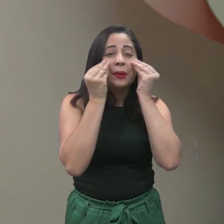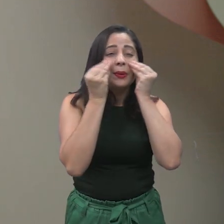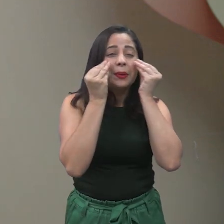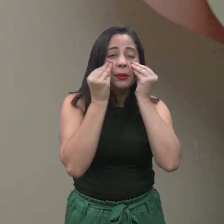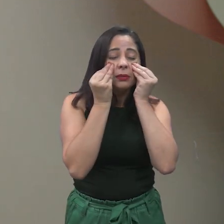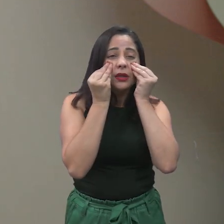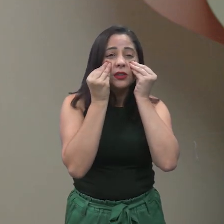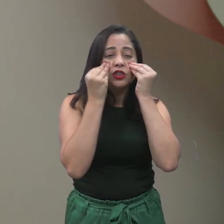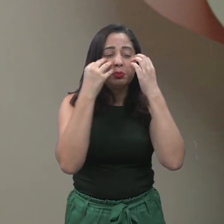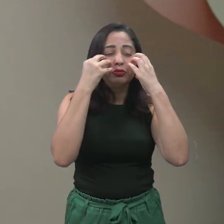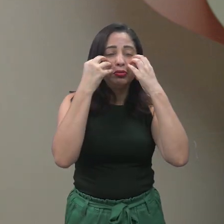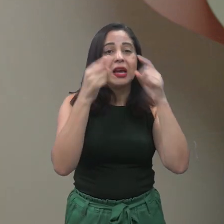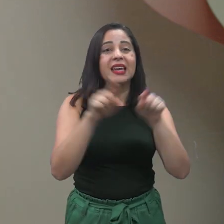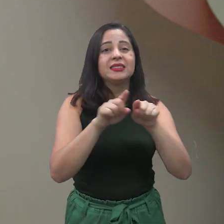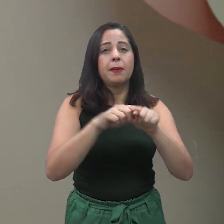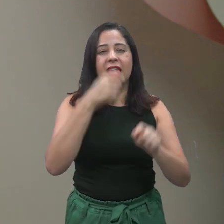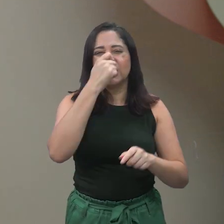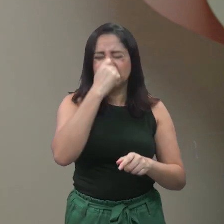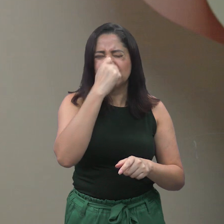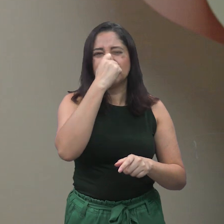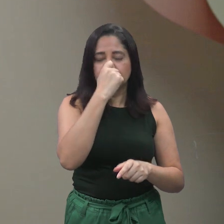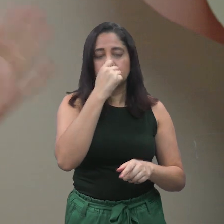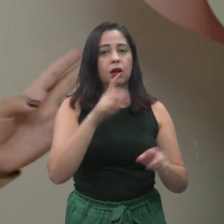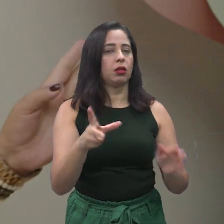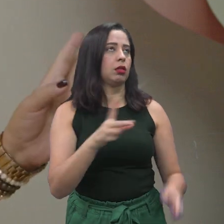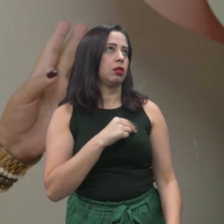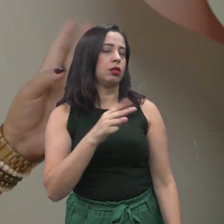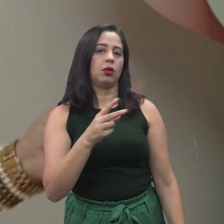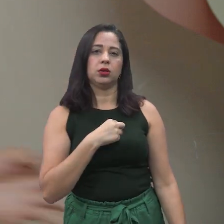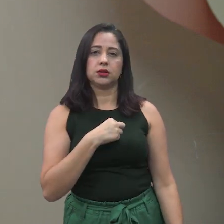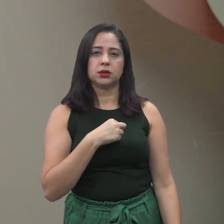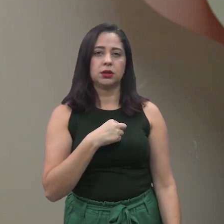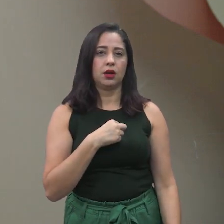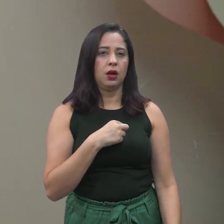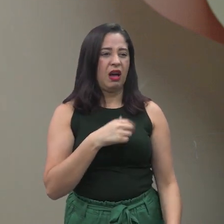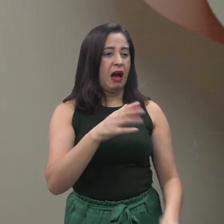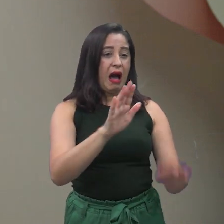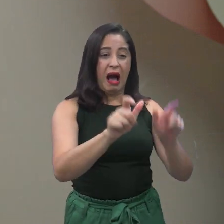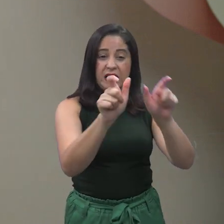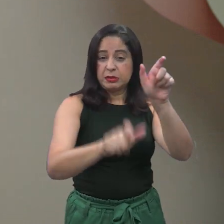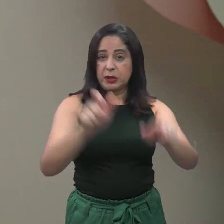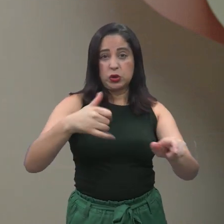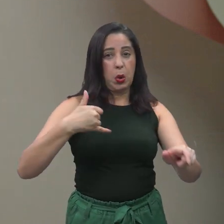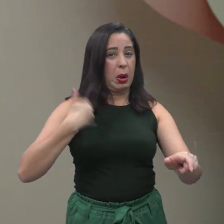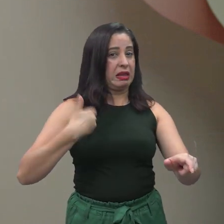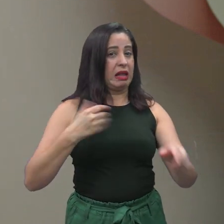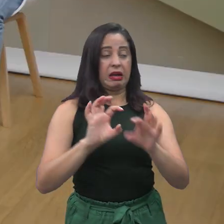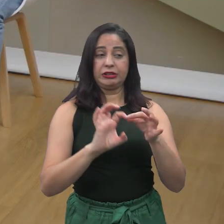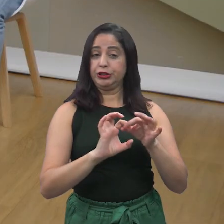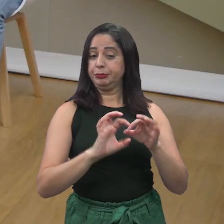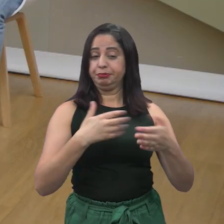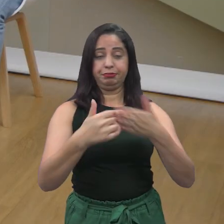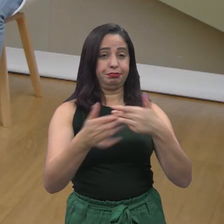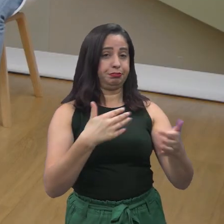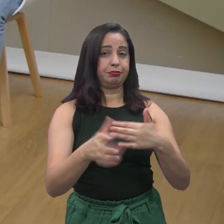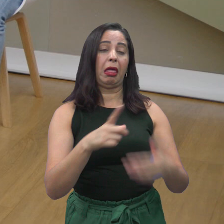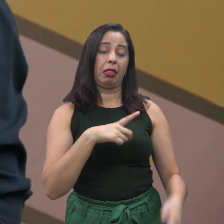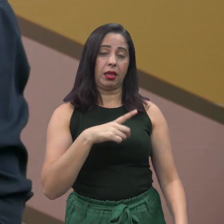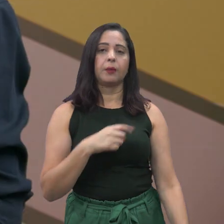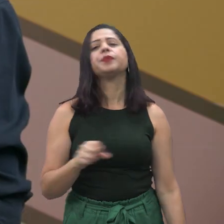sinusite e rinite, mas a rinite ela atinge pessoas de qualquer idade, qualquer faixa etária. Sim, a pessoa pode